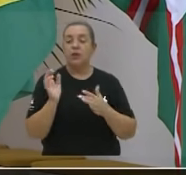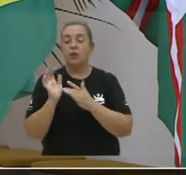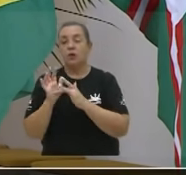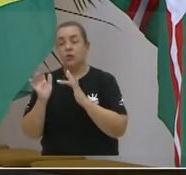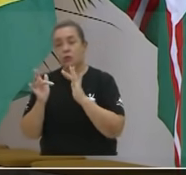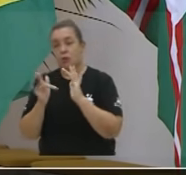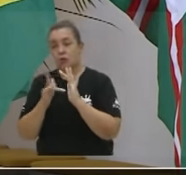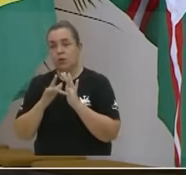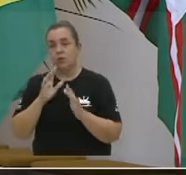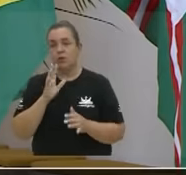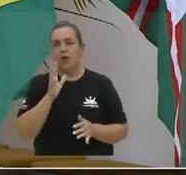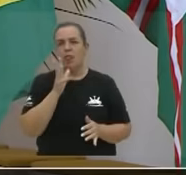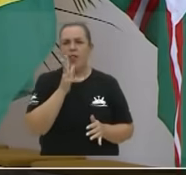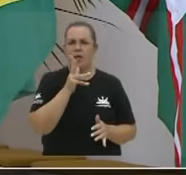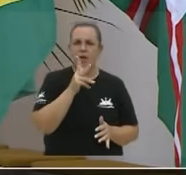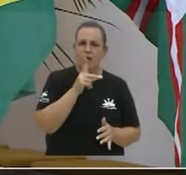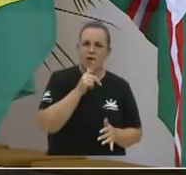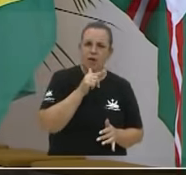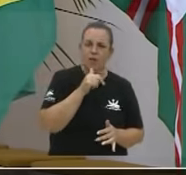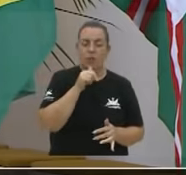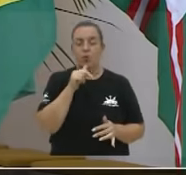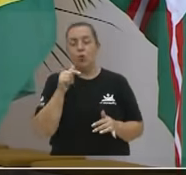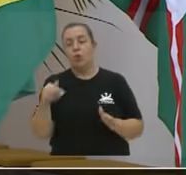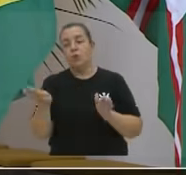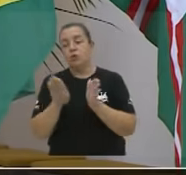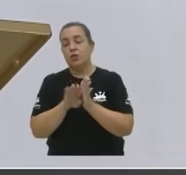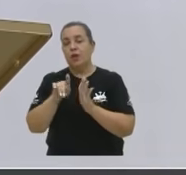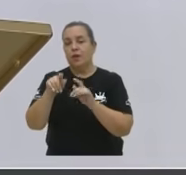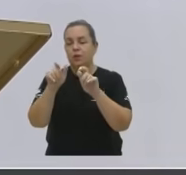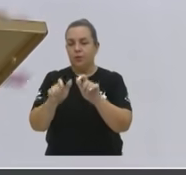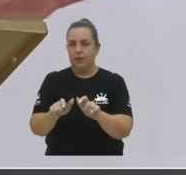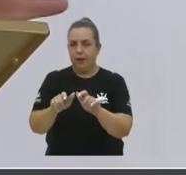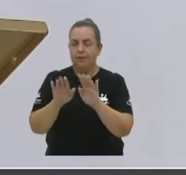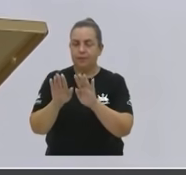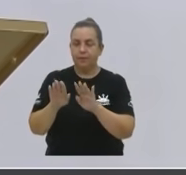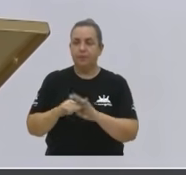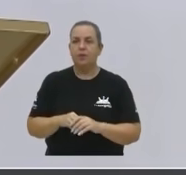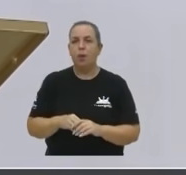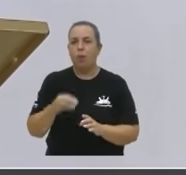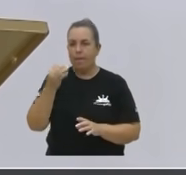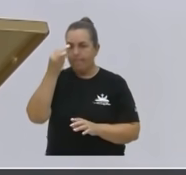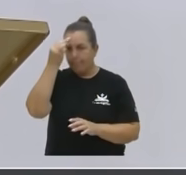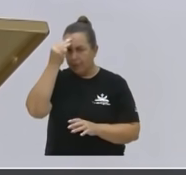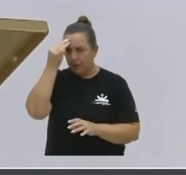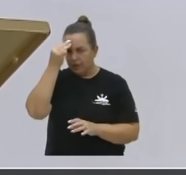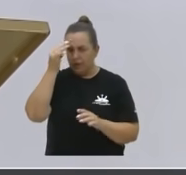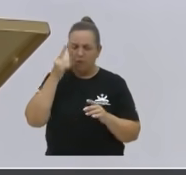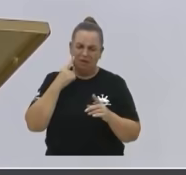Jesus demorou uns dias para ir até o local. Maria ficou chorando,